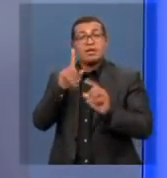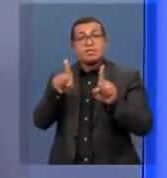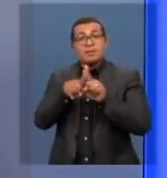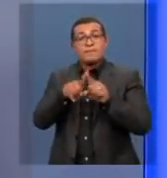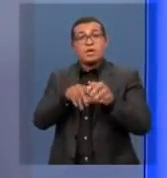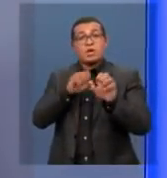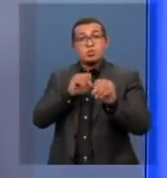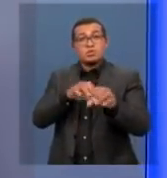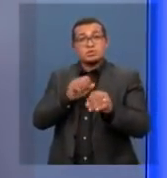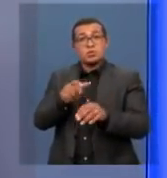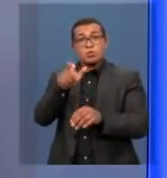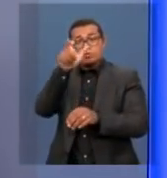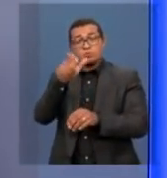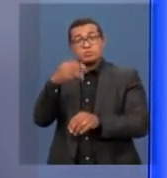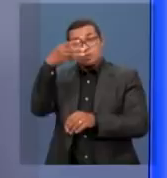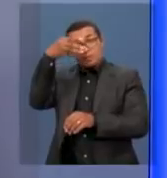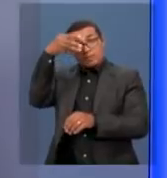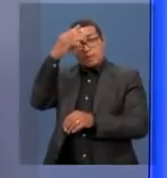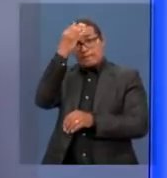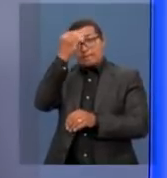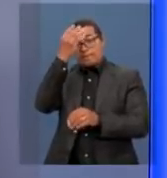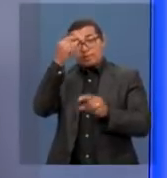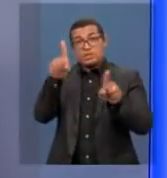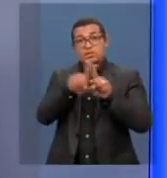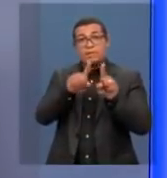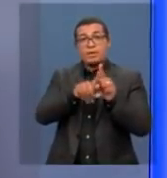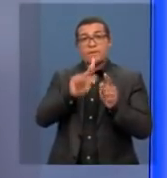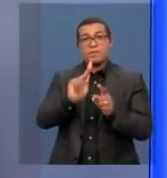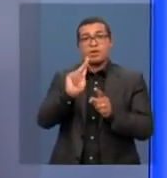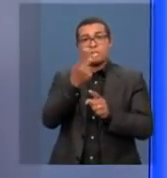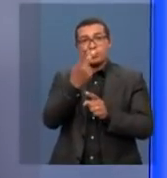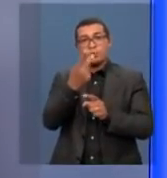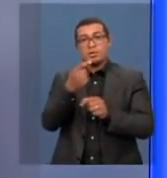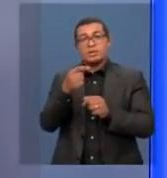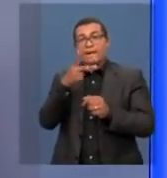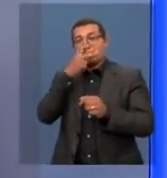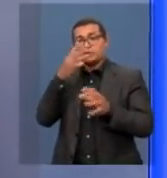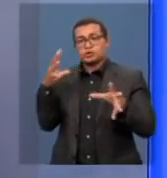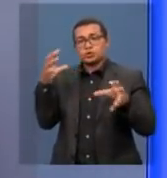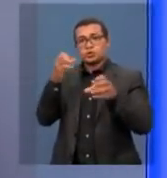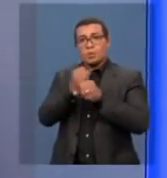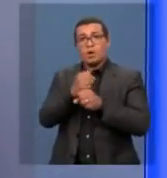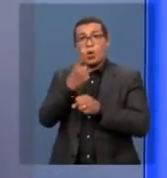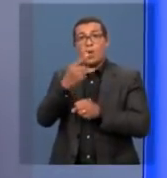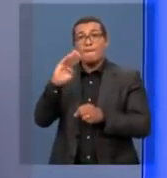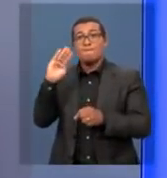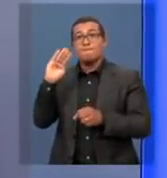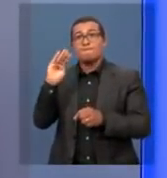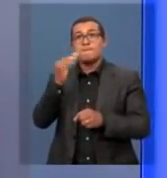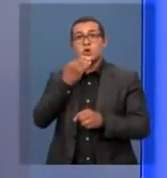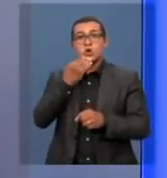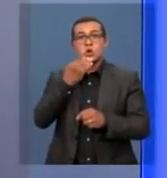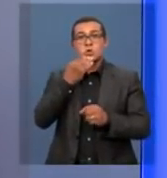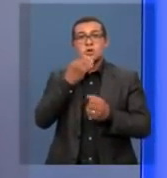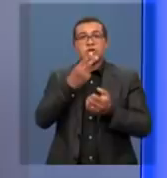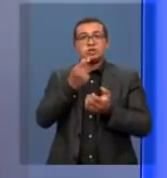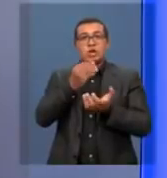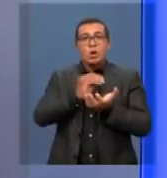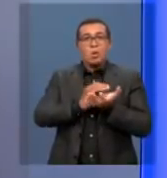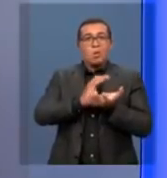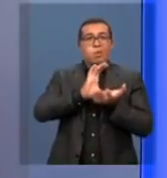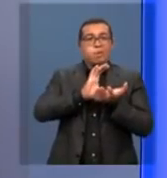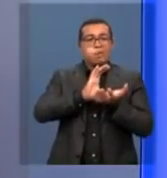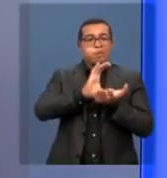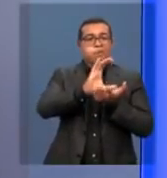e paulo hartung nesse sentido sessão mesmo governo você tirou 1 bilhão e 700 de educação para colocar na conta da previdência você vai continuar fazendo